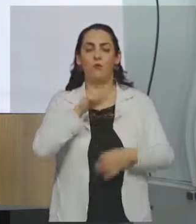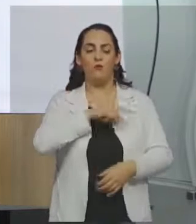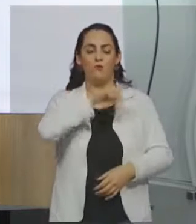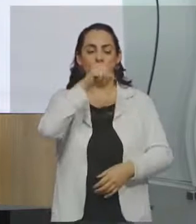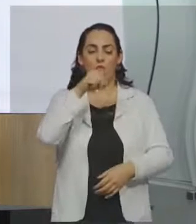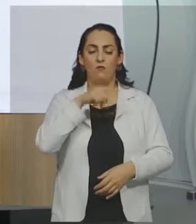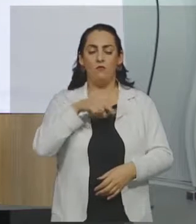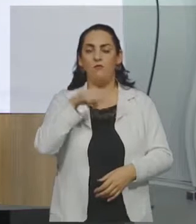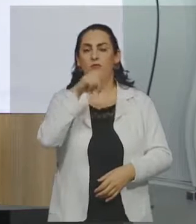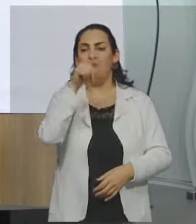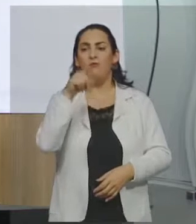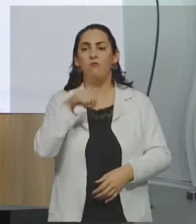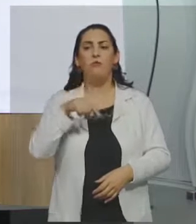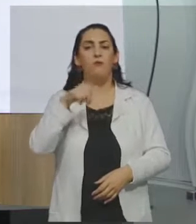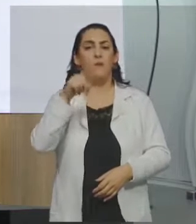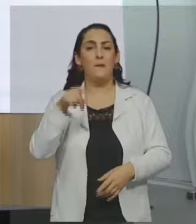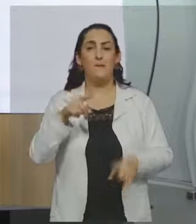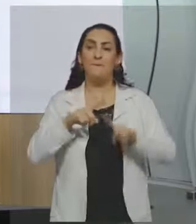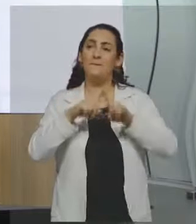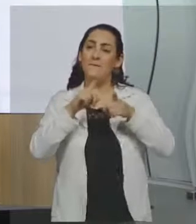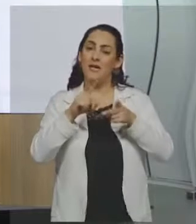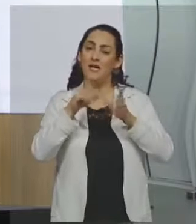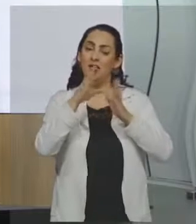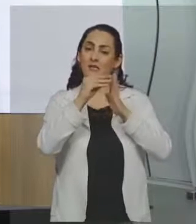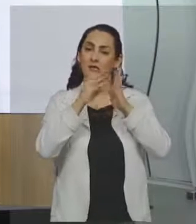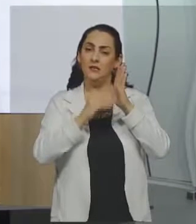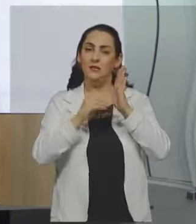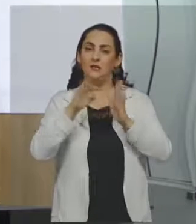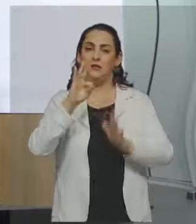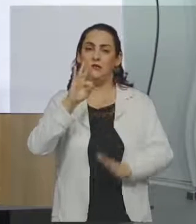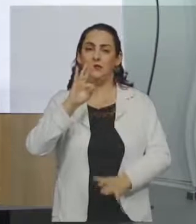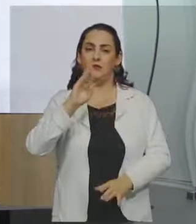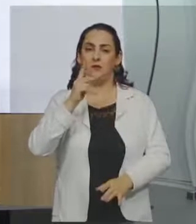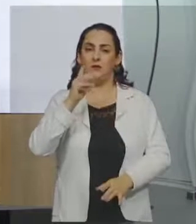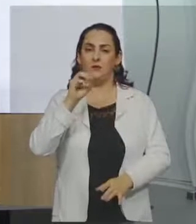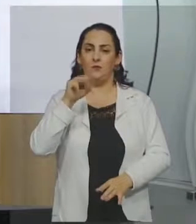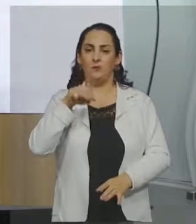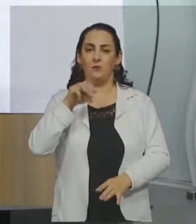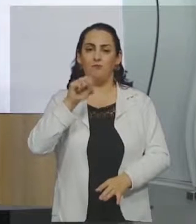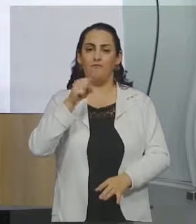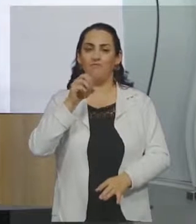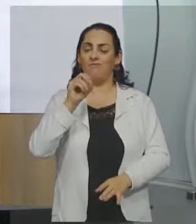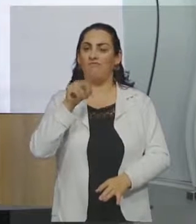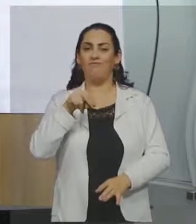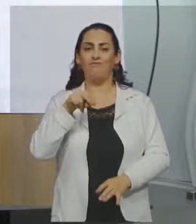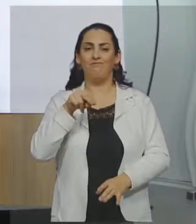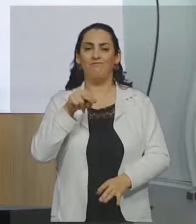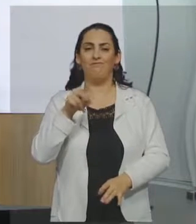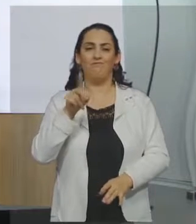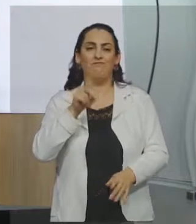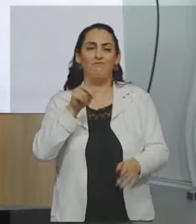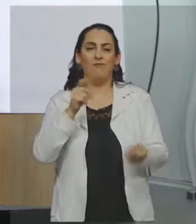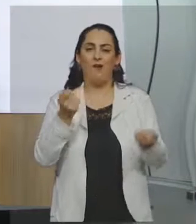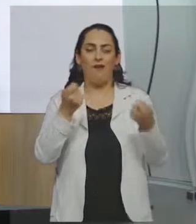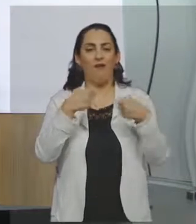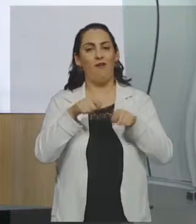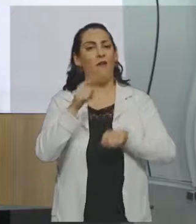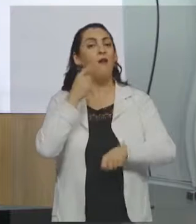não era possível ver esse tipo de característica no átomo. Bom, então nós chegamos agora